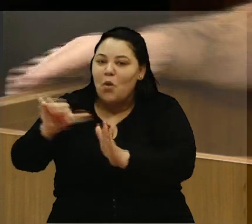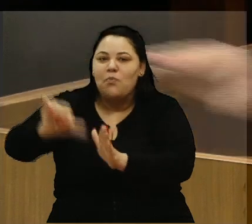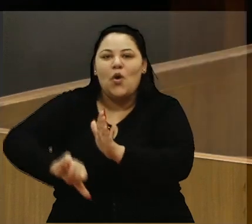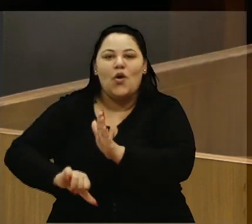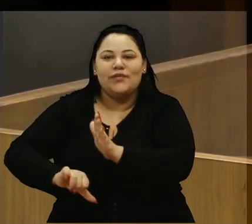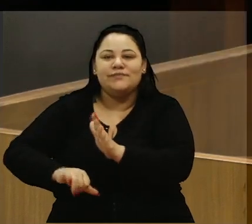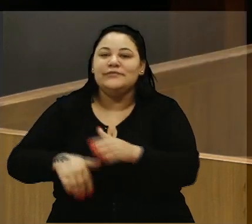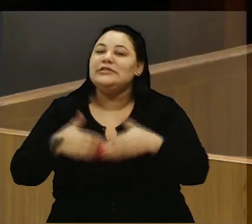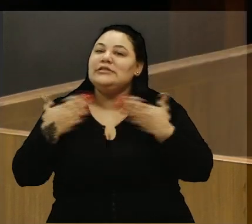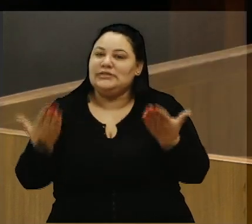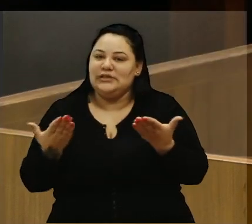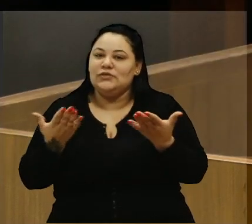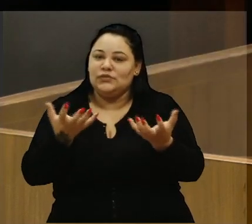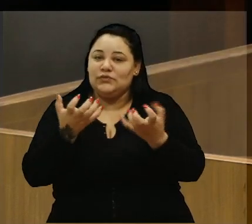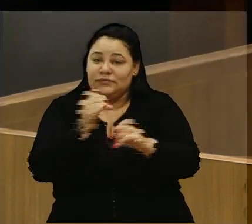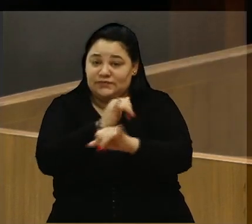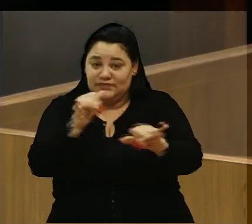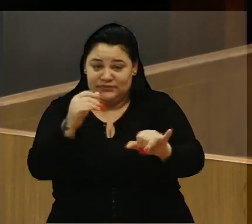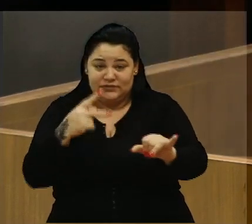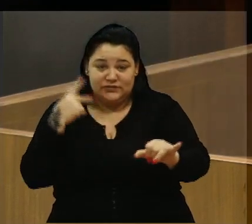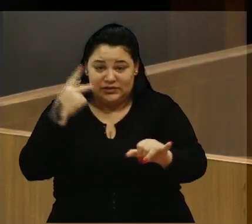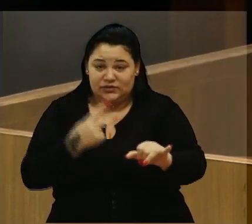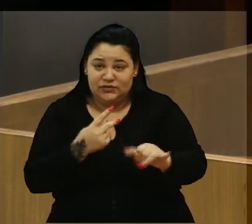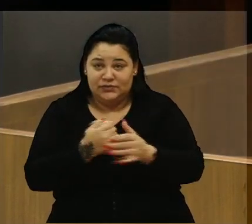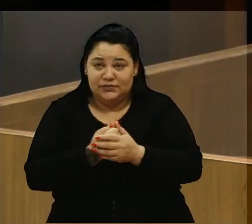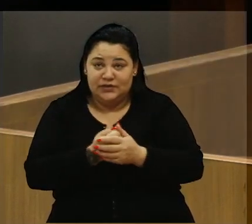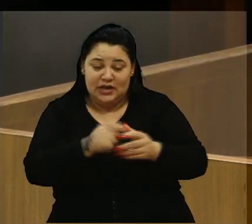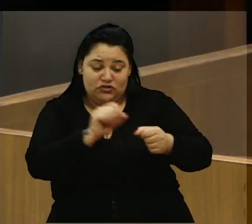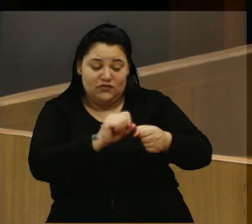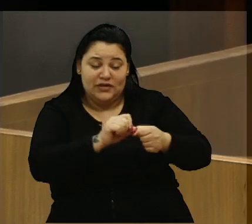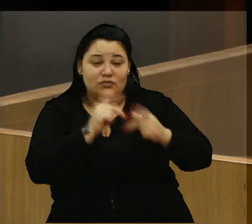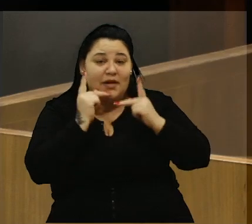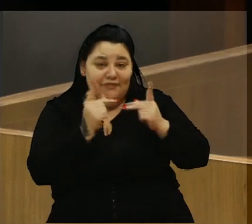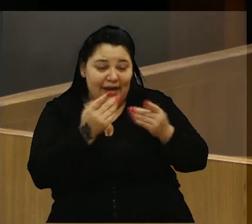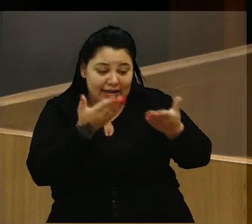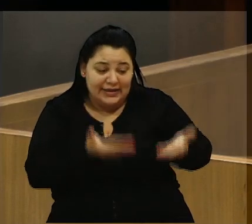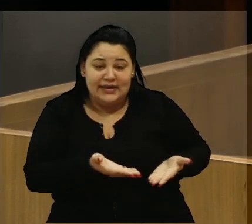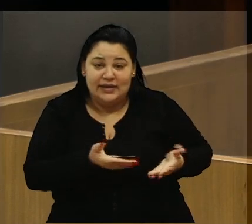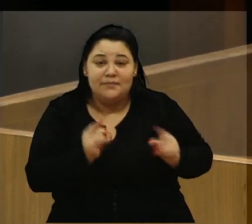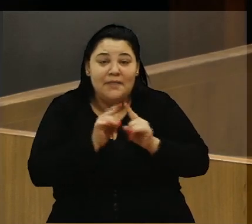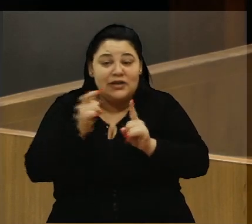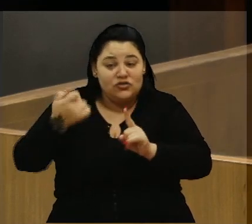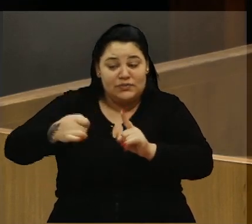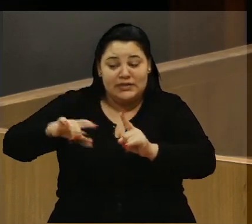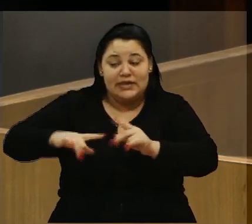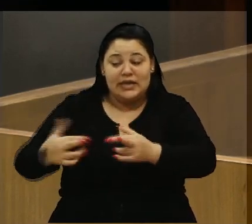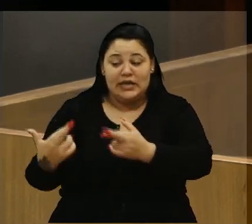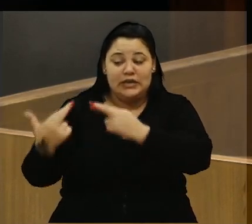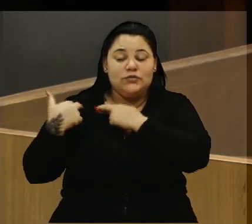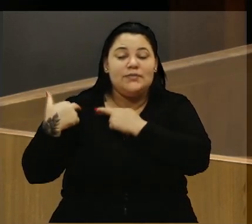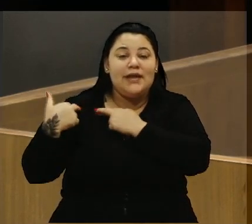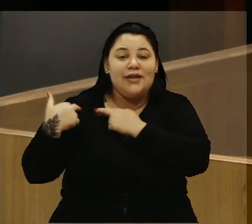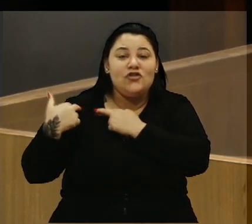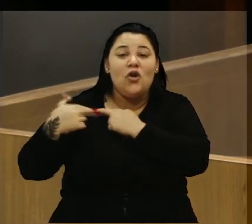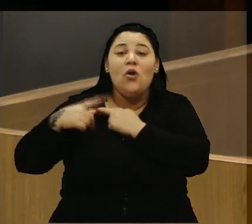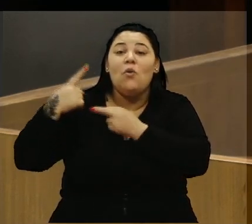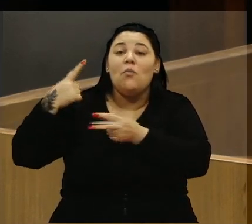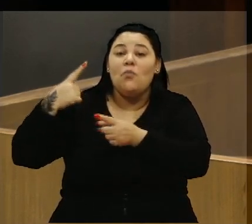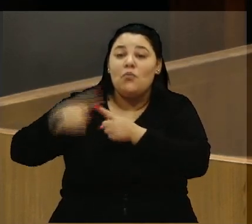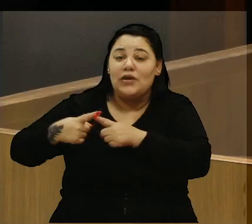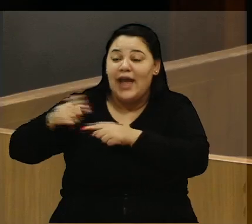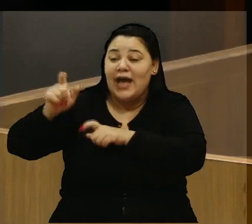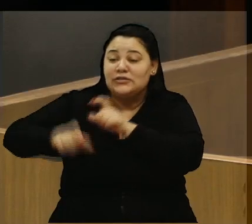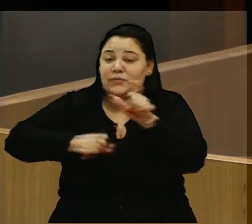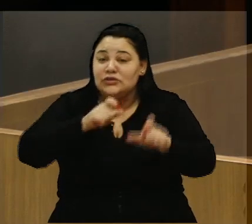Então, colegas vereadores, a gente faz uma fala aqui, mas a gente acha que tem que ter responsabilidade. Porque quando essas pessoas que